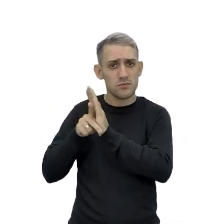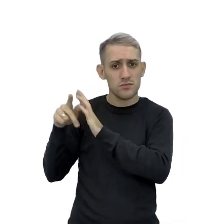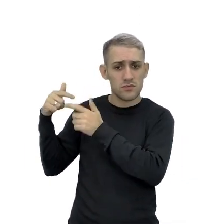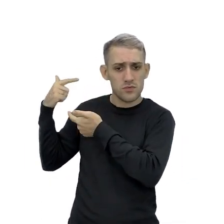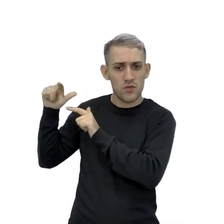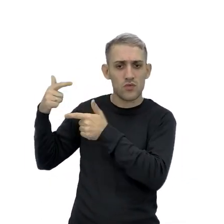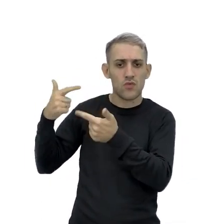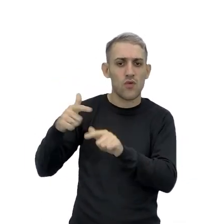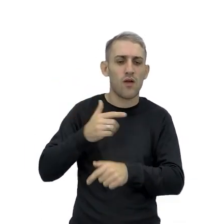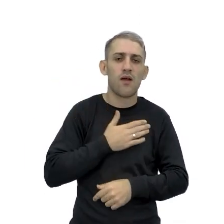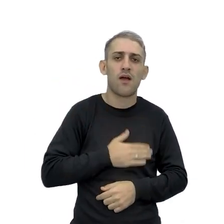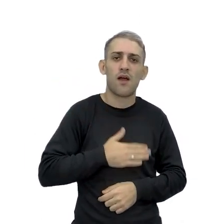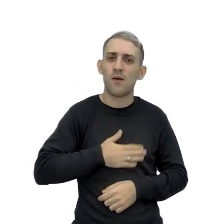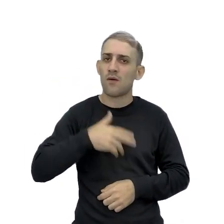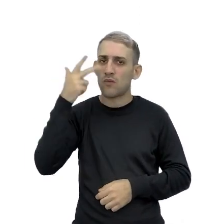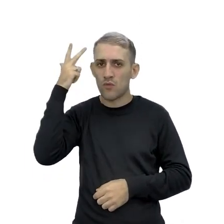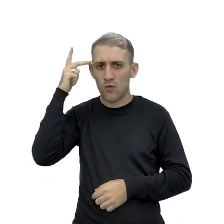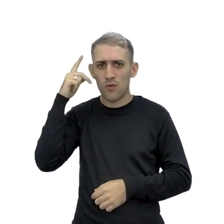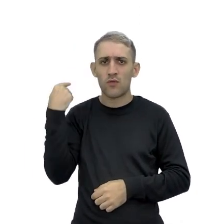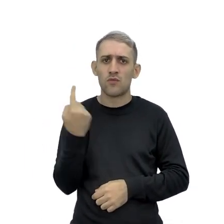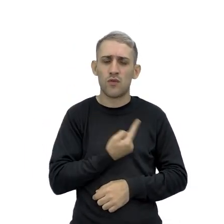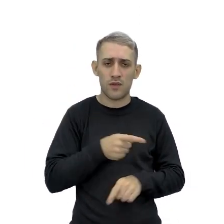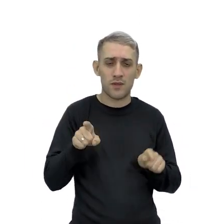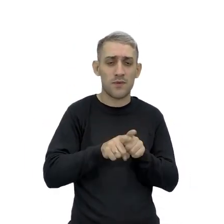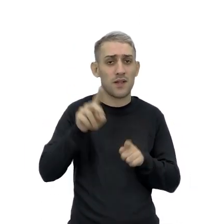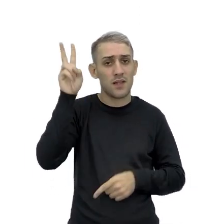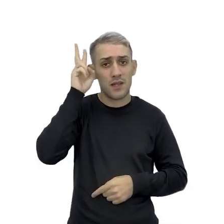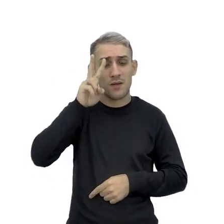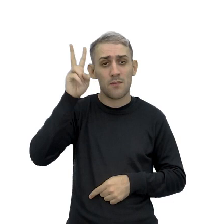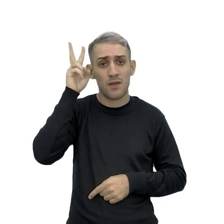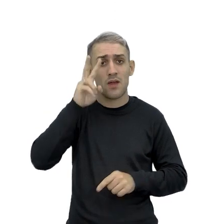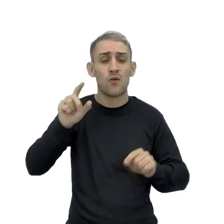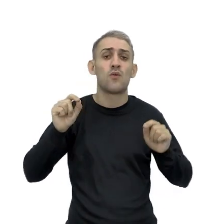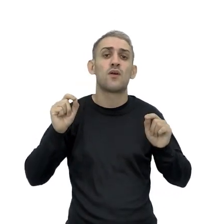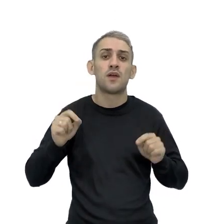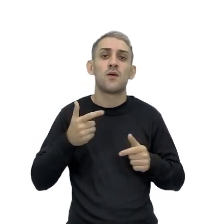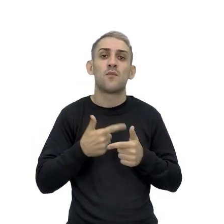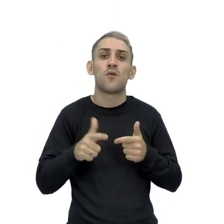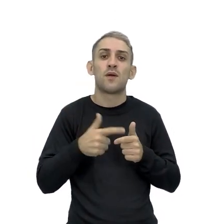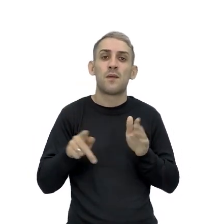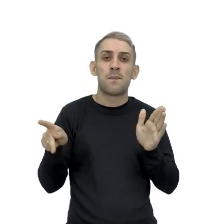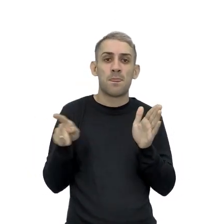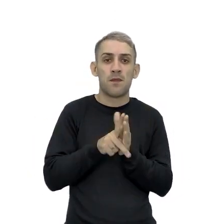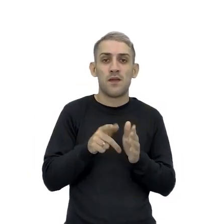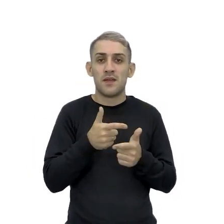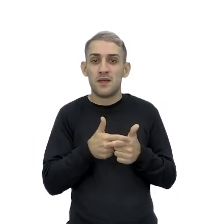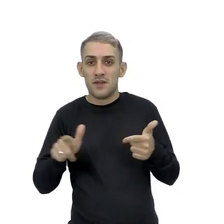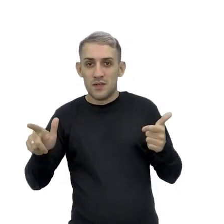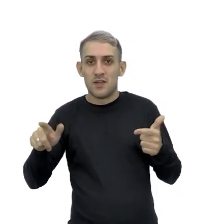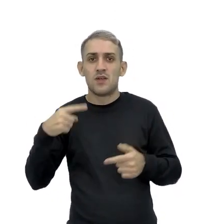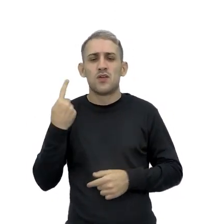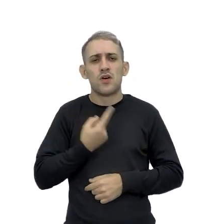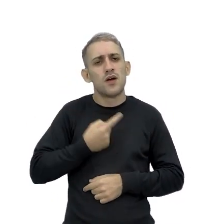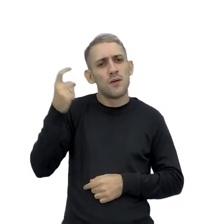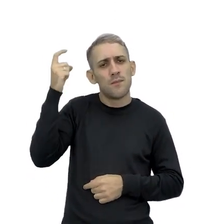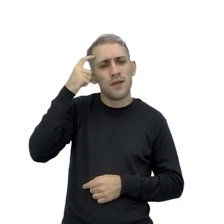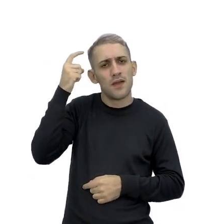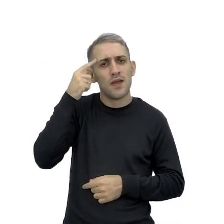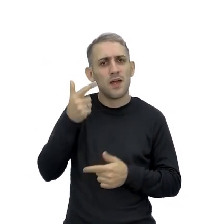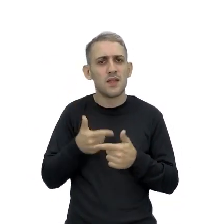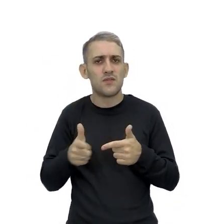muito mais tranquila. Nós podemos lembrar, por exemplo, da situação da divisão, quando nós pensamos na